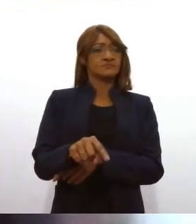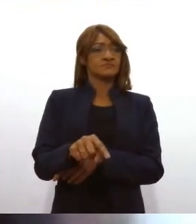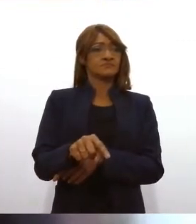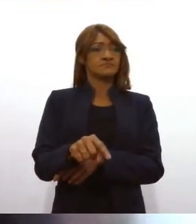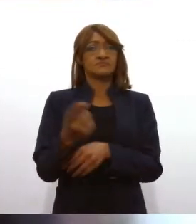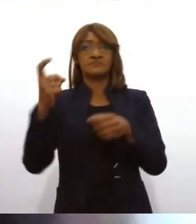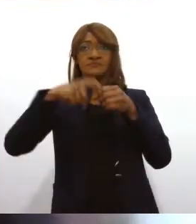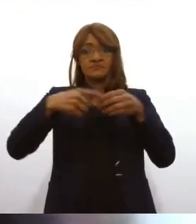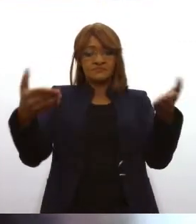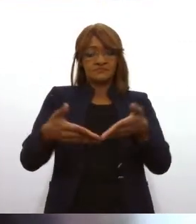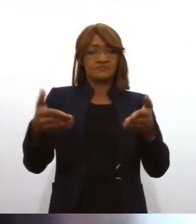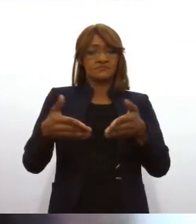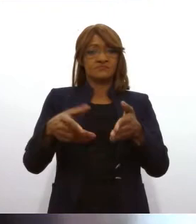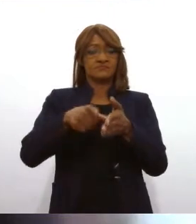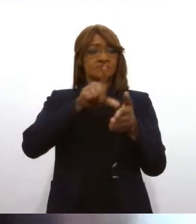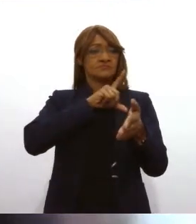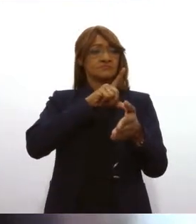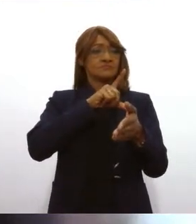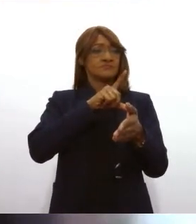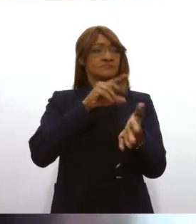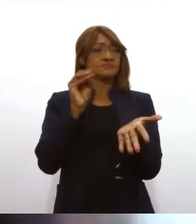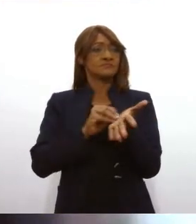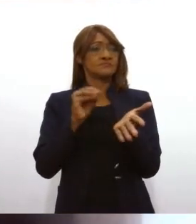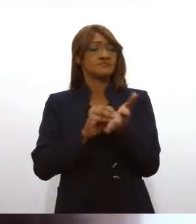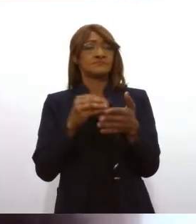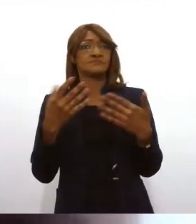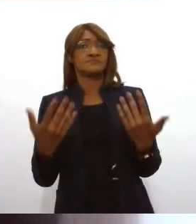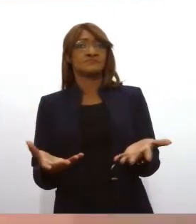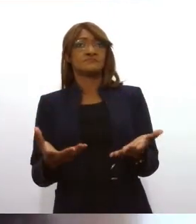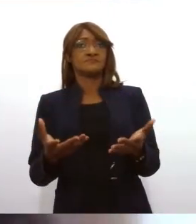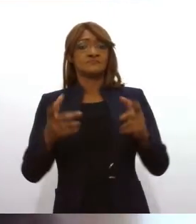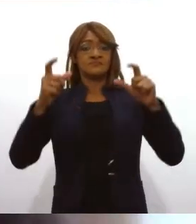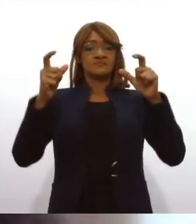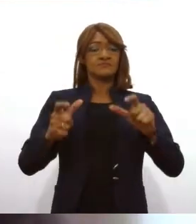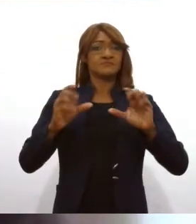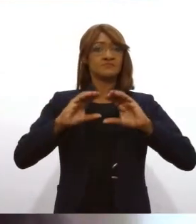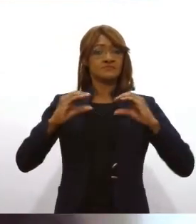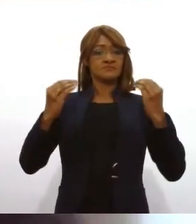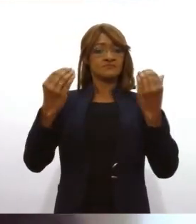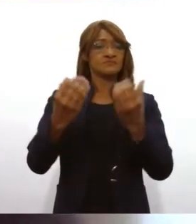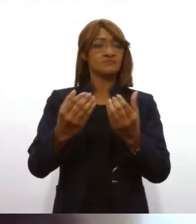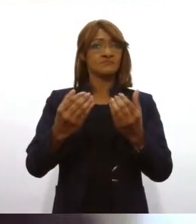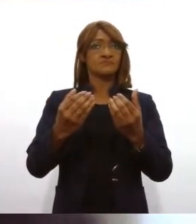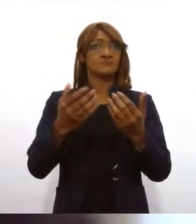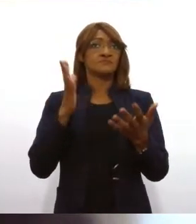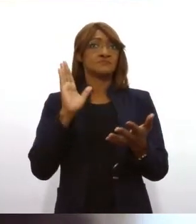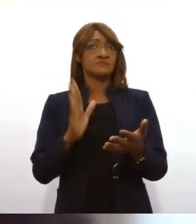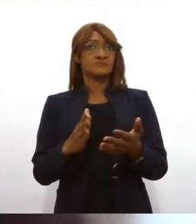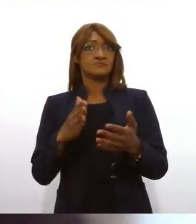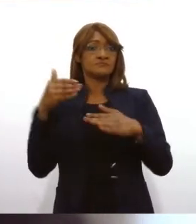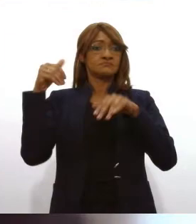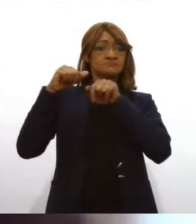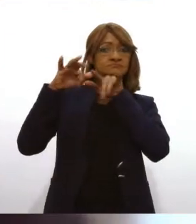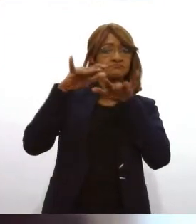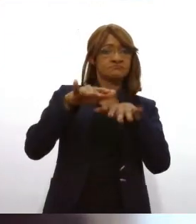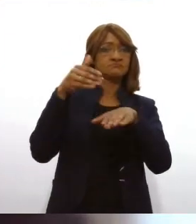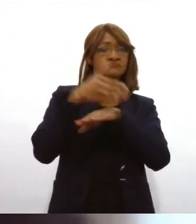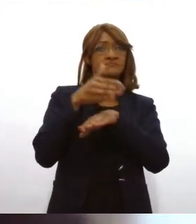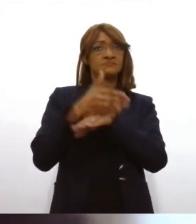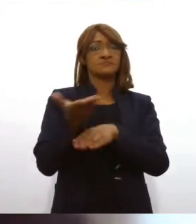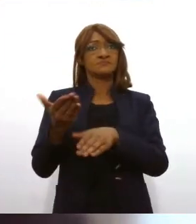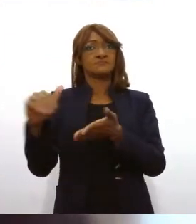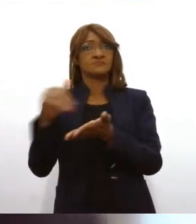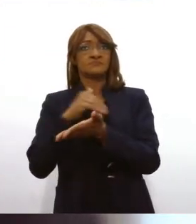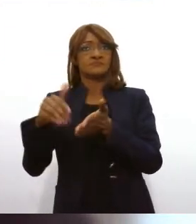só pela pandemia, mas pela falta de um centro de convenções, que agora se retomou, existe uma expectativa dita pelo secretário Salles Neto